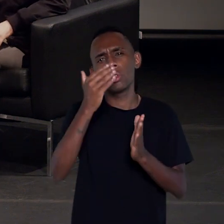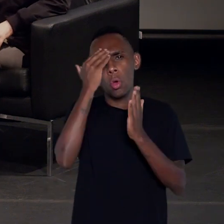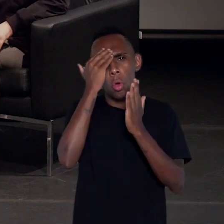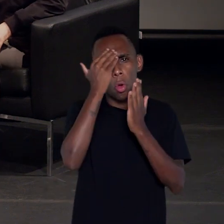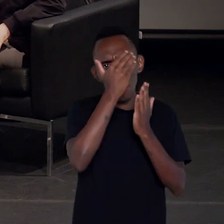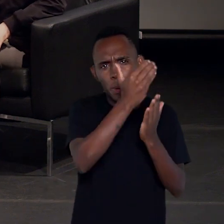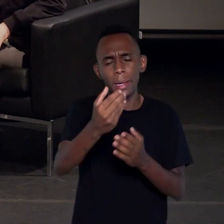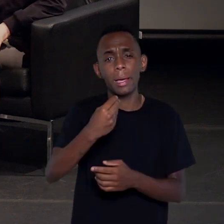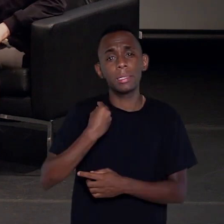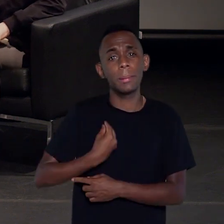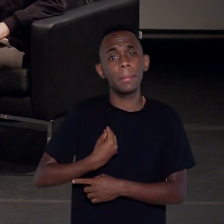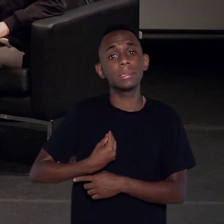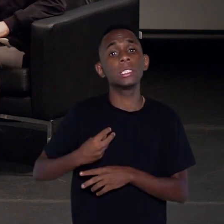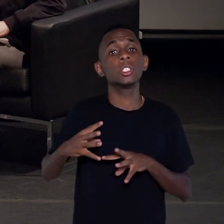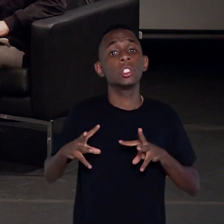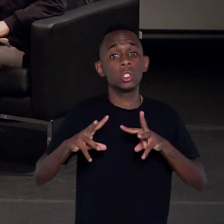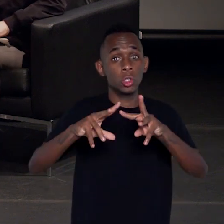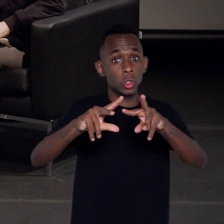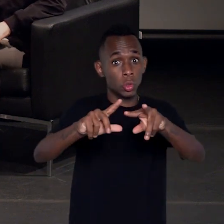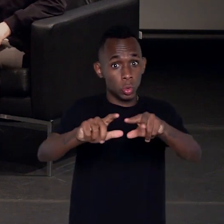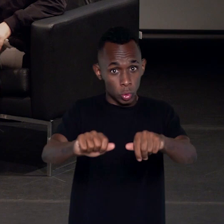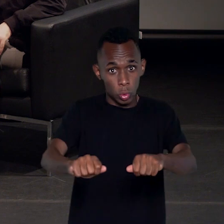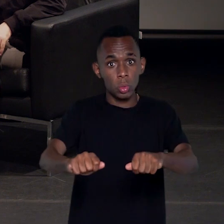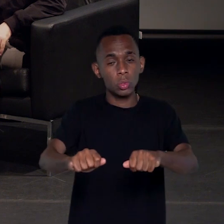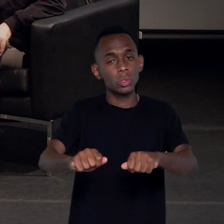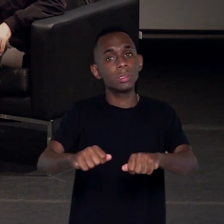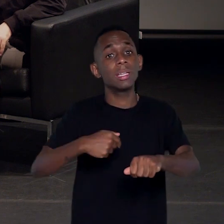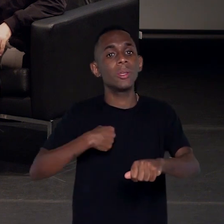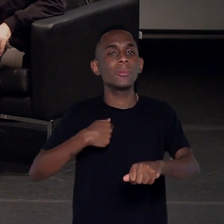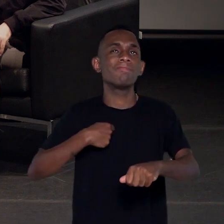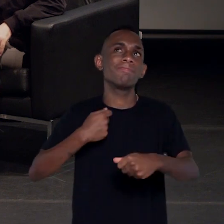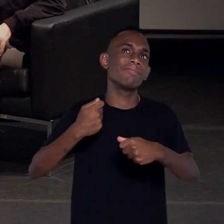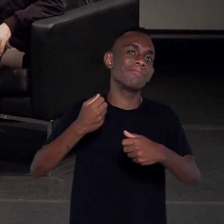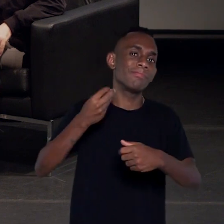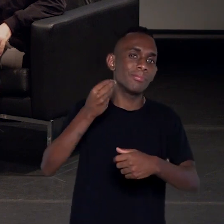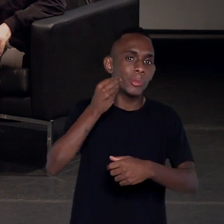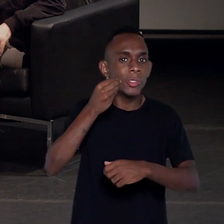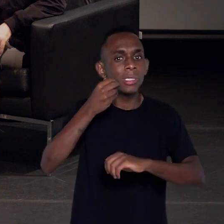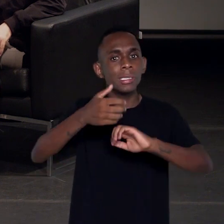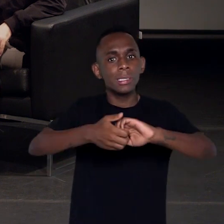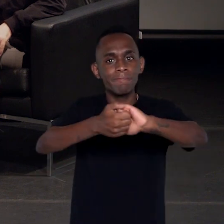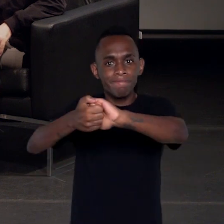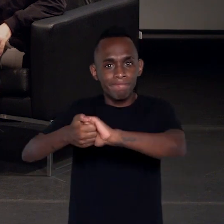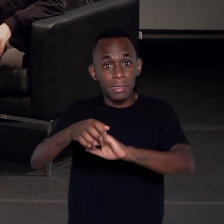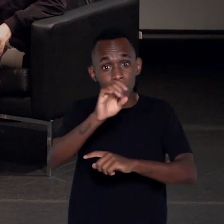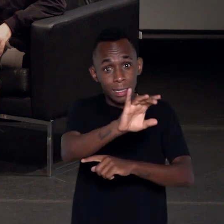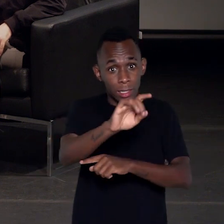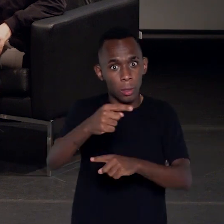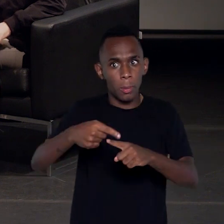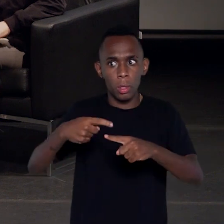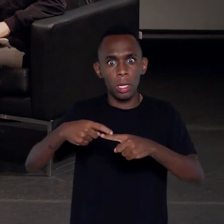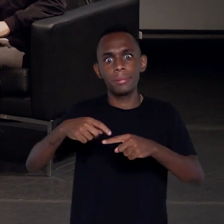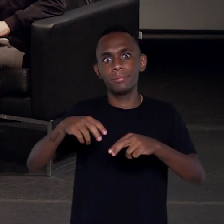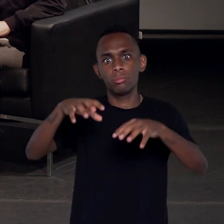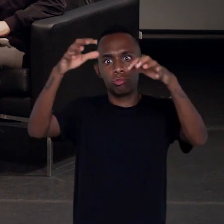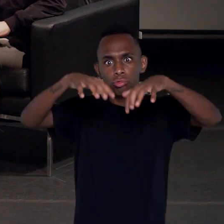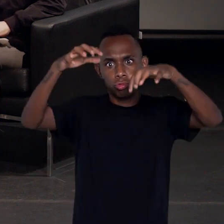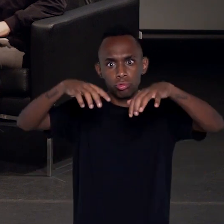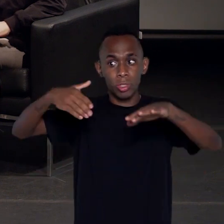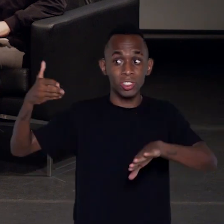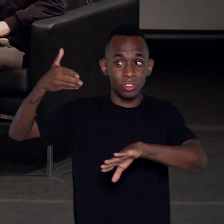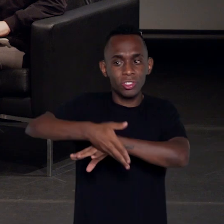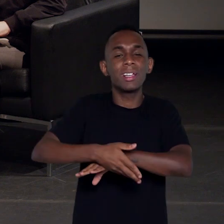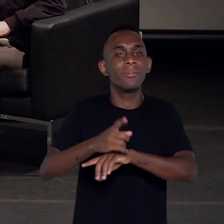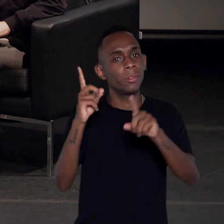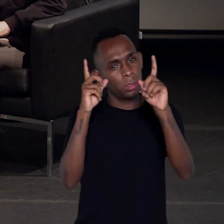lugar, muito obrigado pela presença de vocês. Deveria levantar aqui e cumprimentar um por um, porque essa chuva não foi fácil chegar a